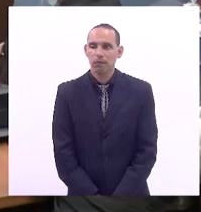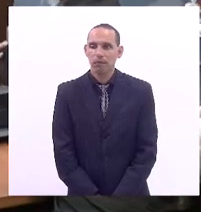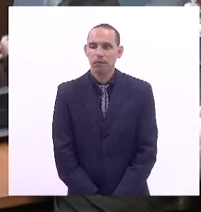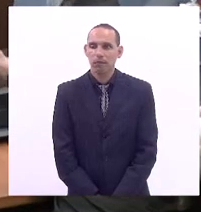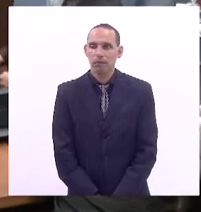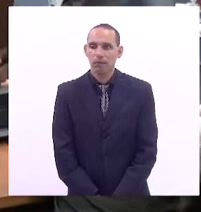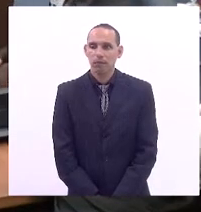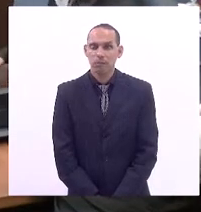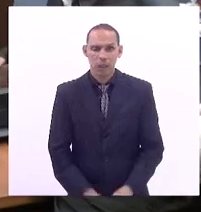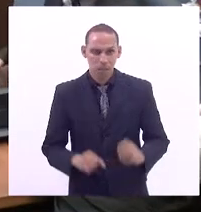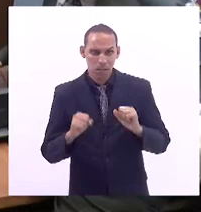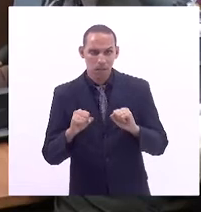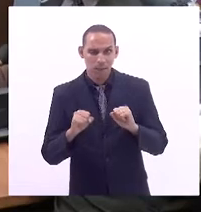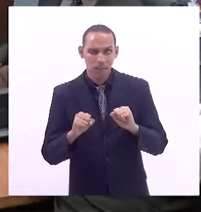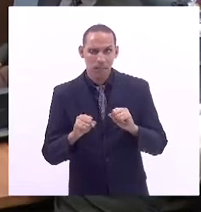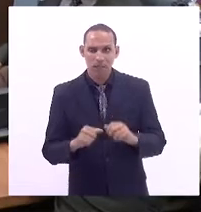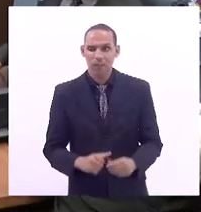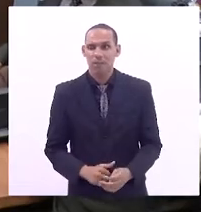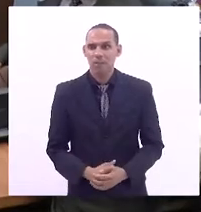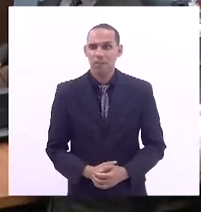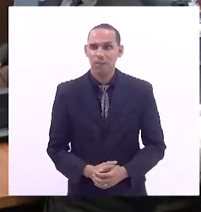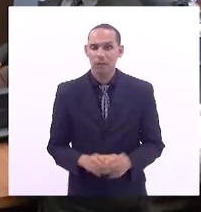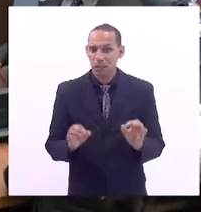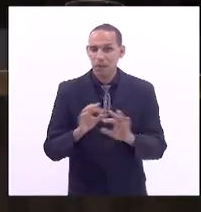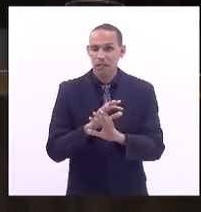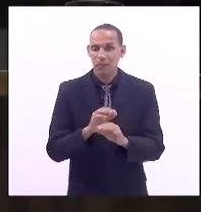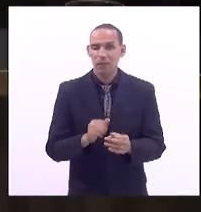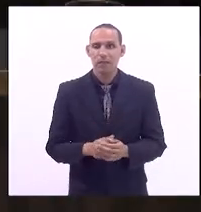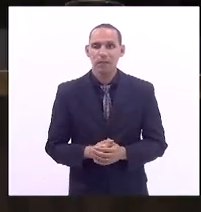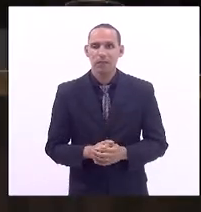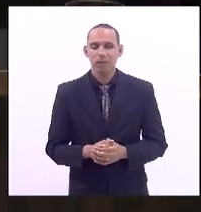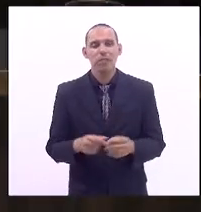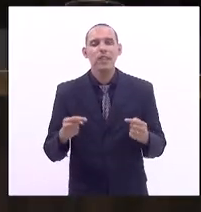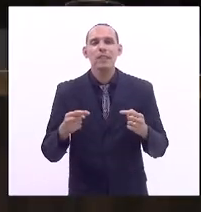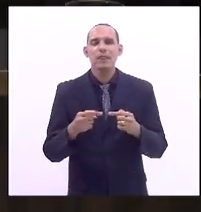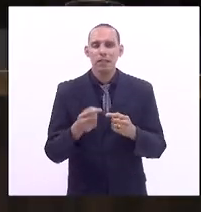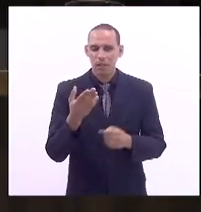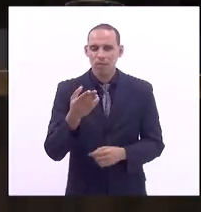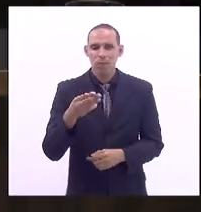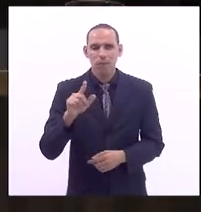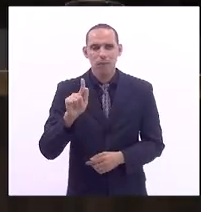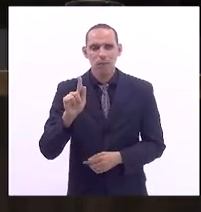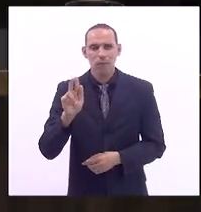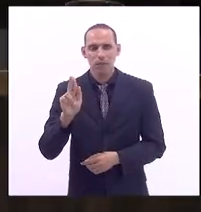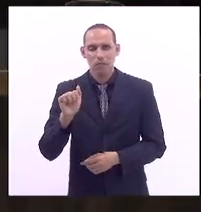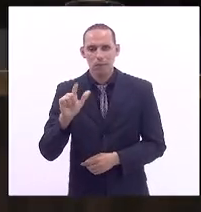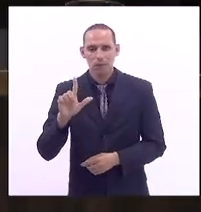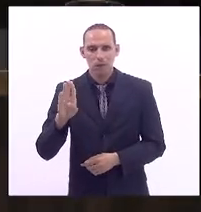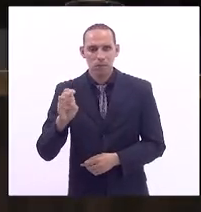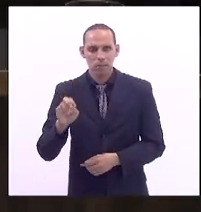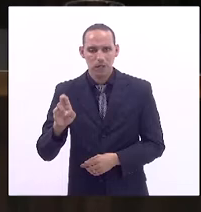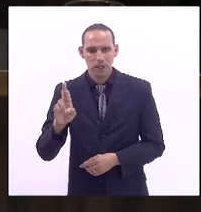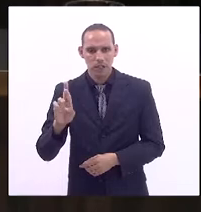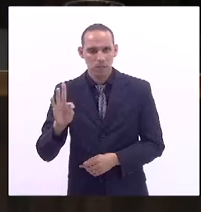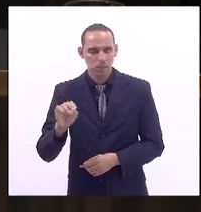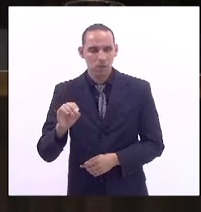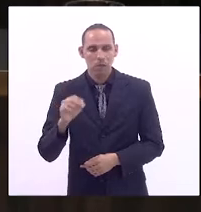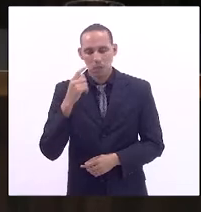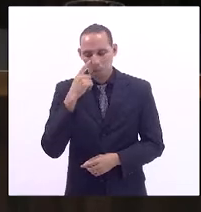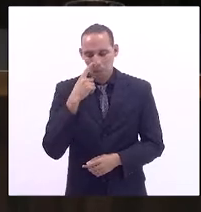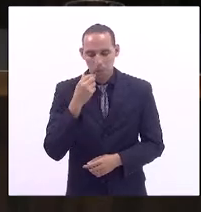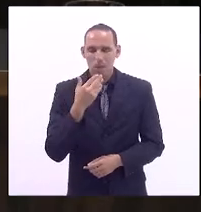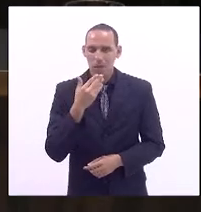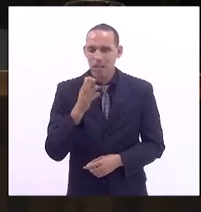e Pode parecer já terminou em relação Alberto pedido de vossa excelência já havia pedido o